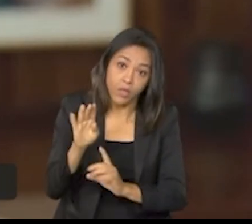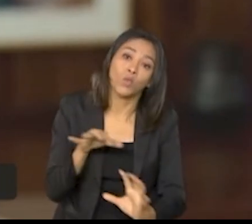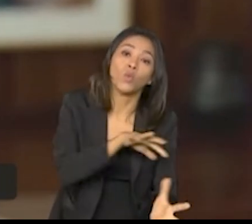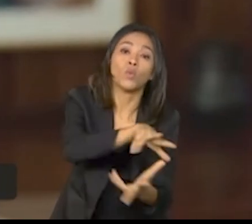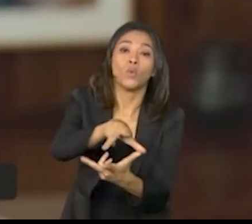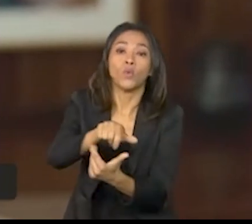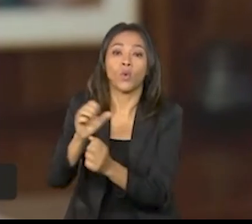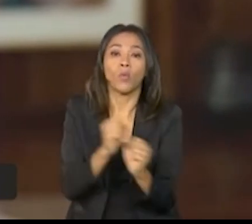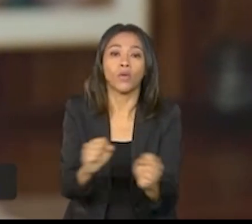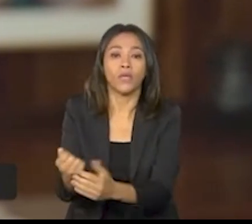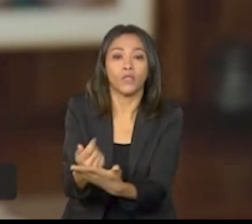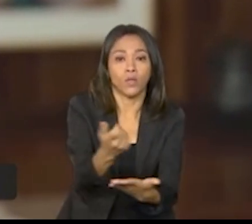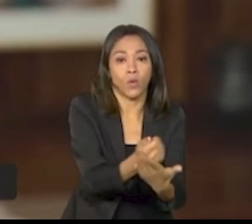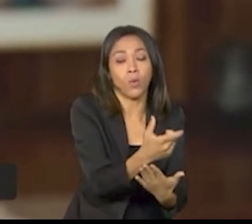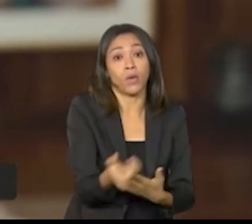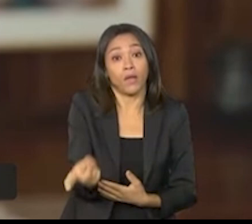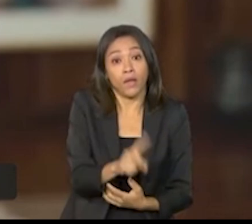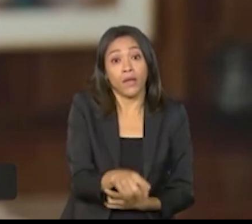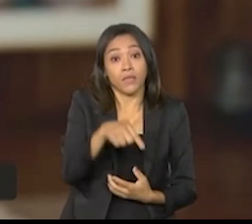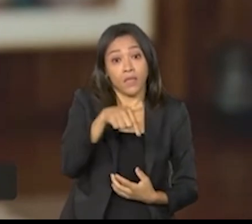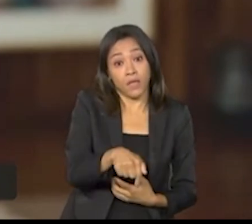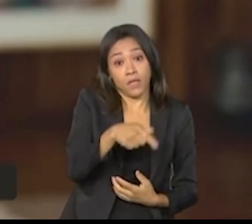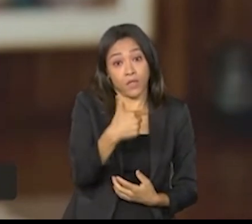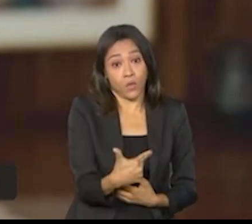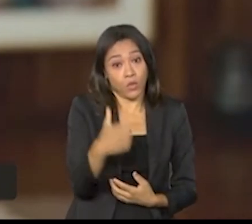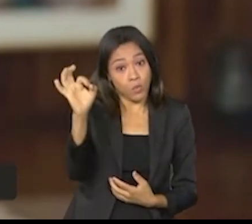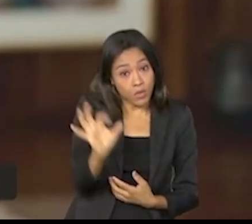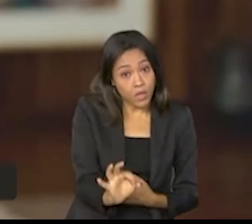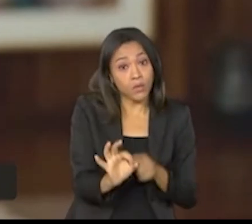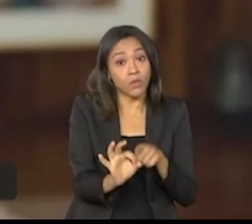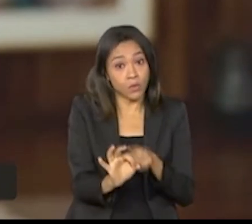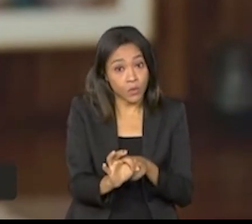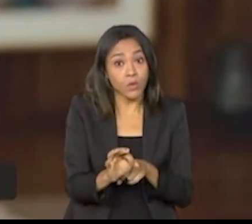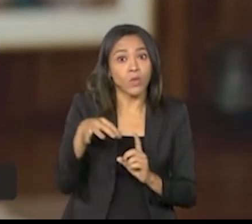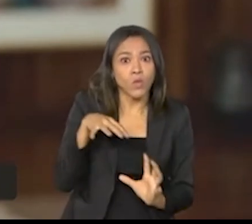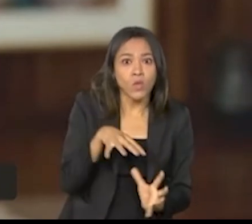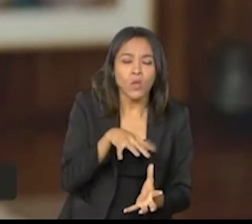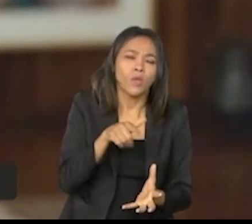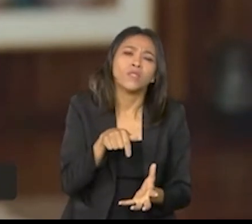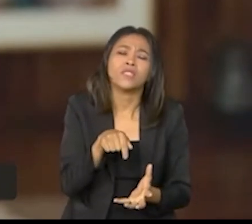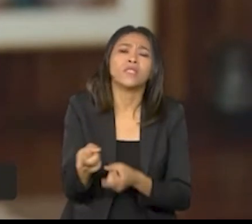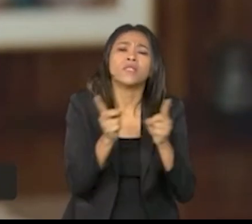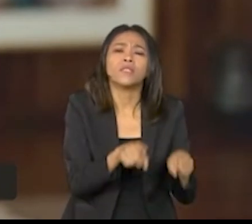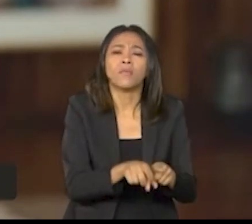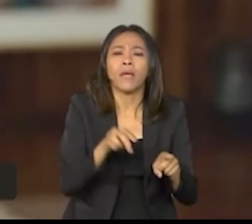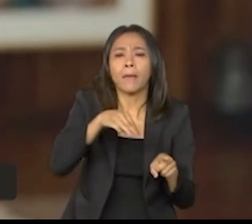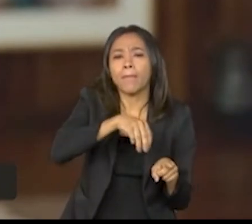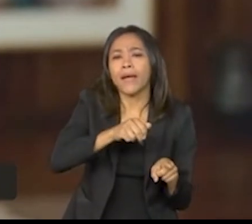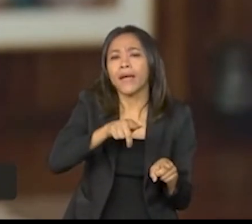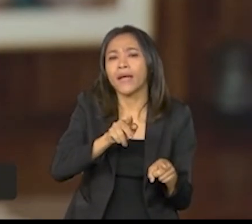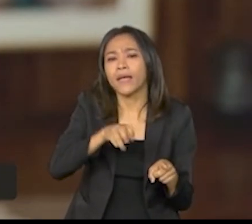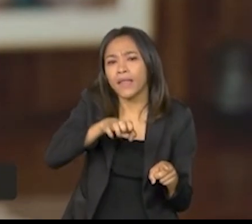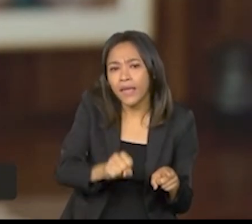compra contamos com 72 da Tesa raras do planeta 76% do manganês e